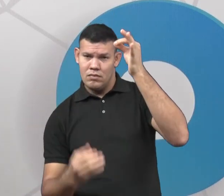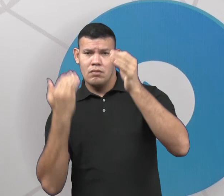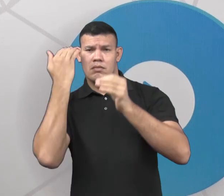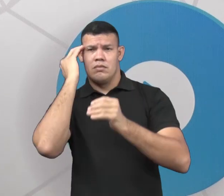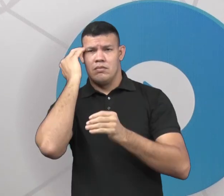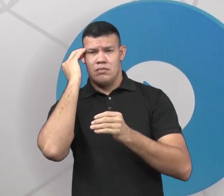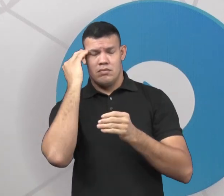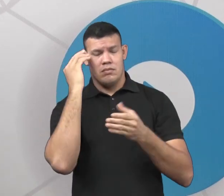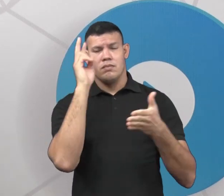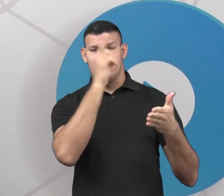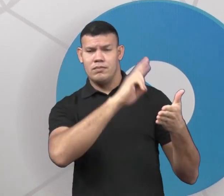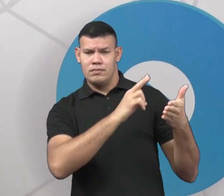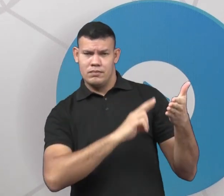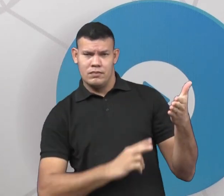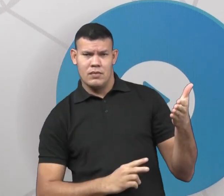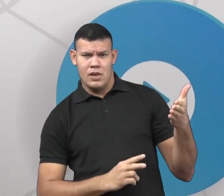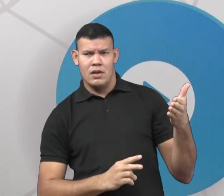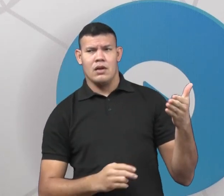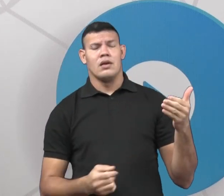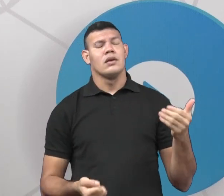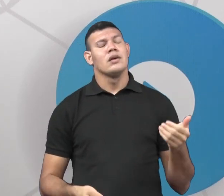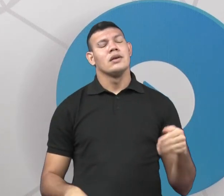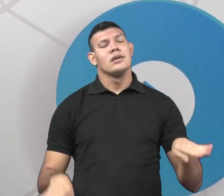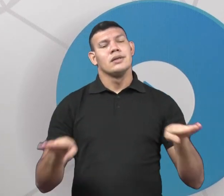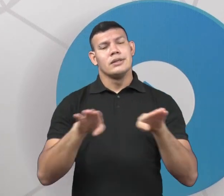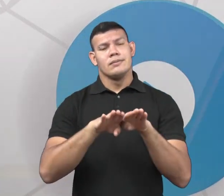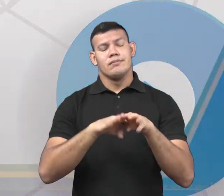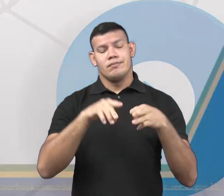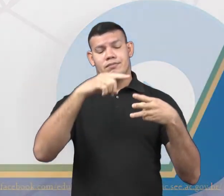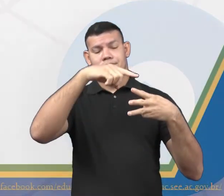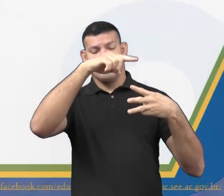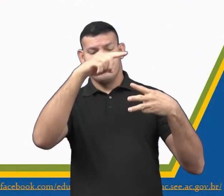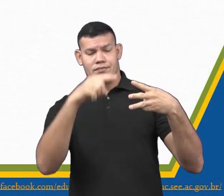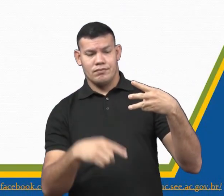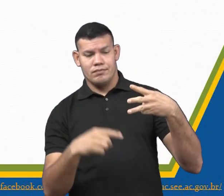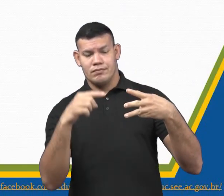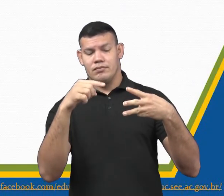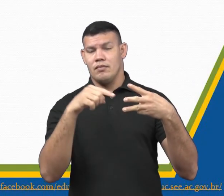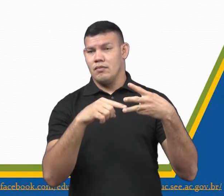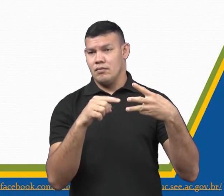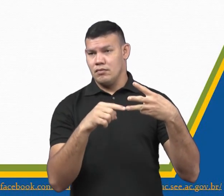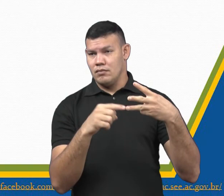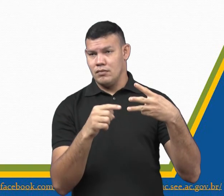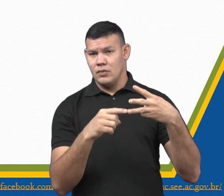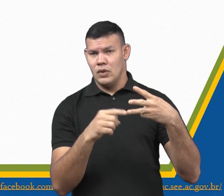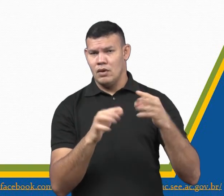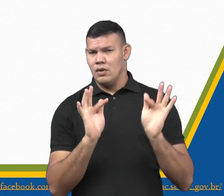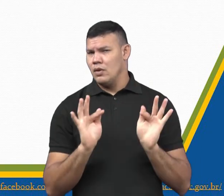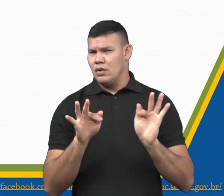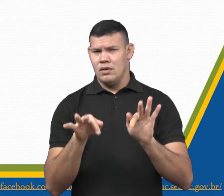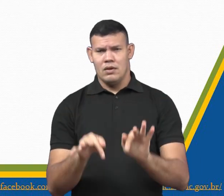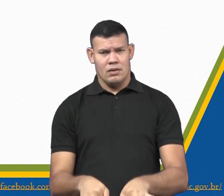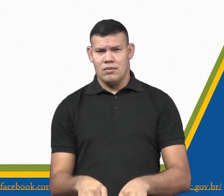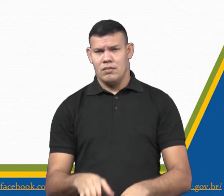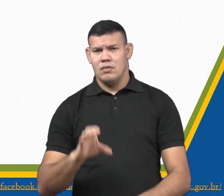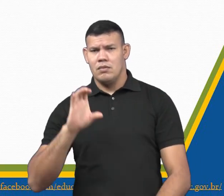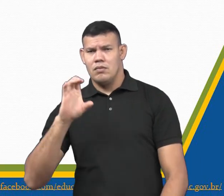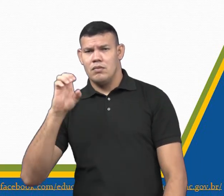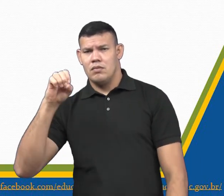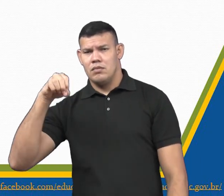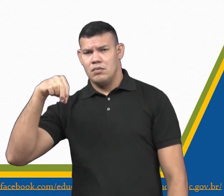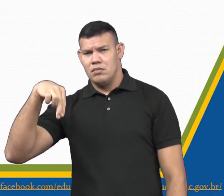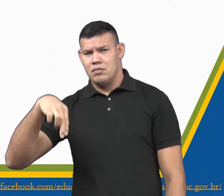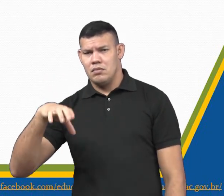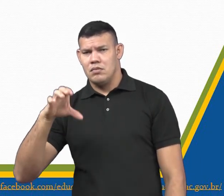leitor. Além do desenvolvimento, esse texto deve apresentar a conclusão, o finalzinho aí da